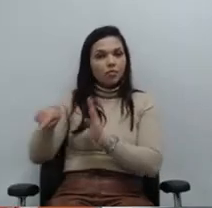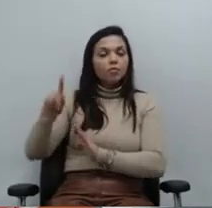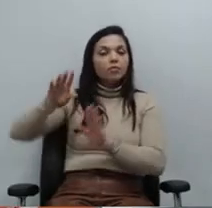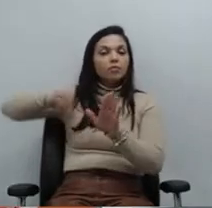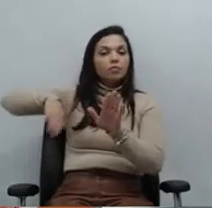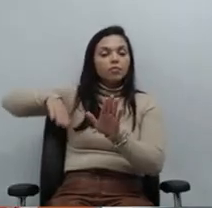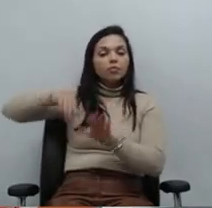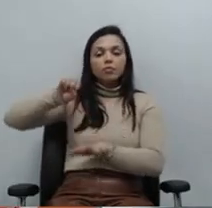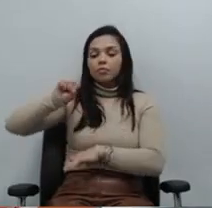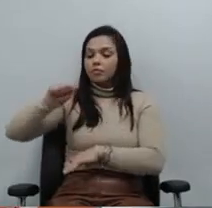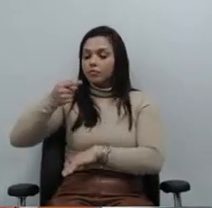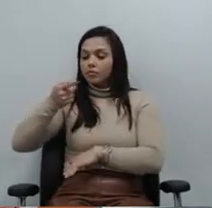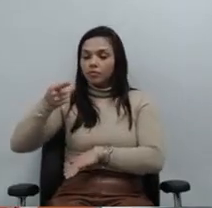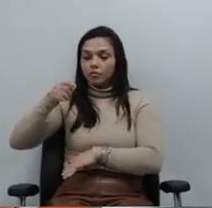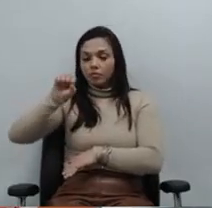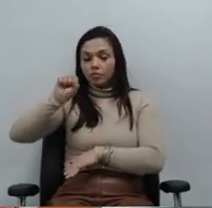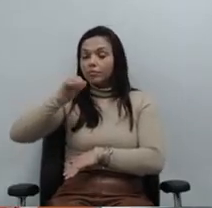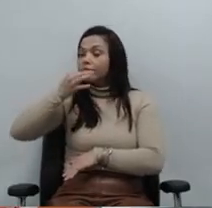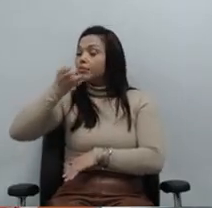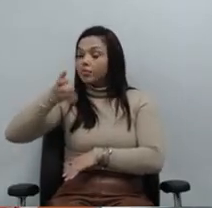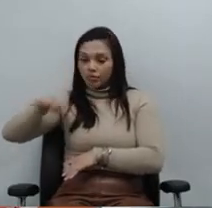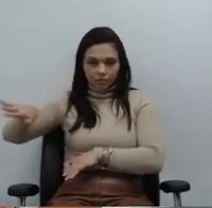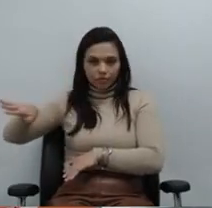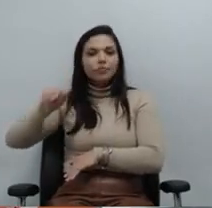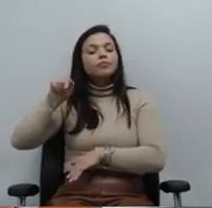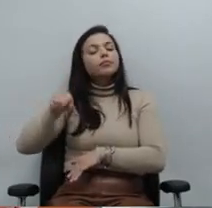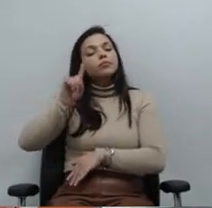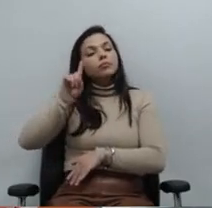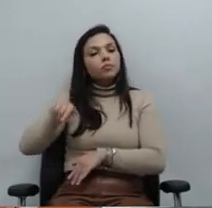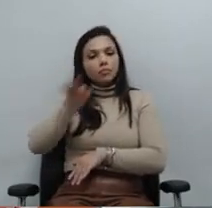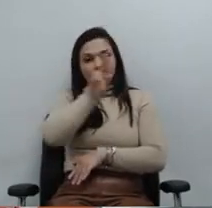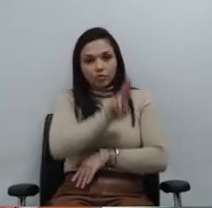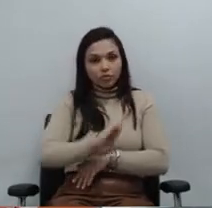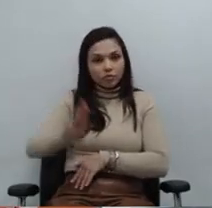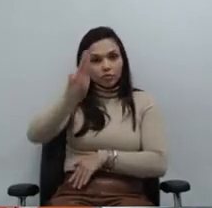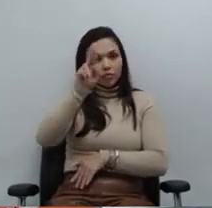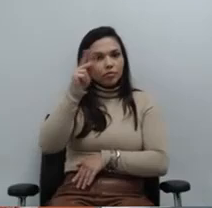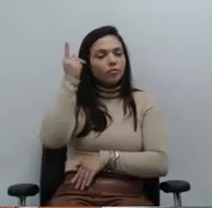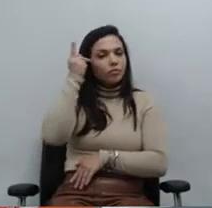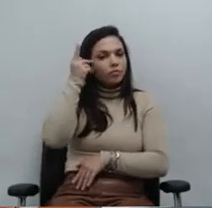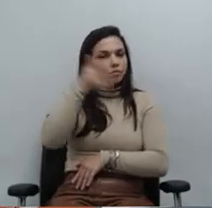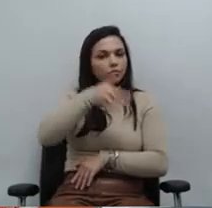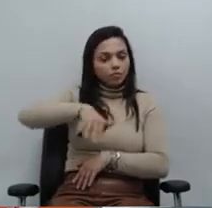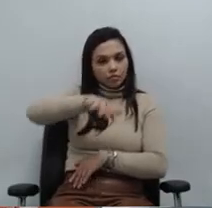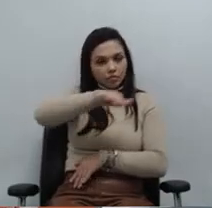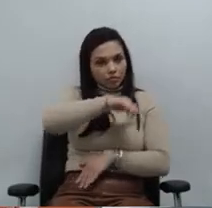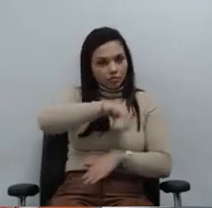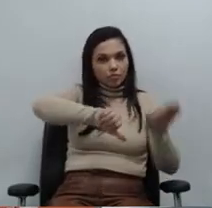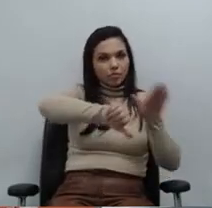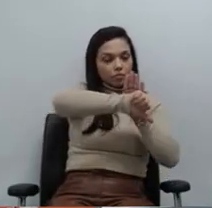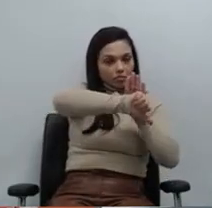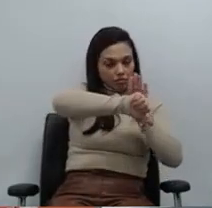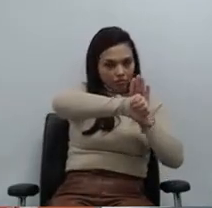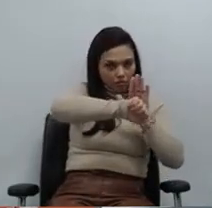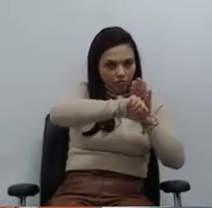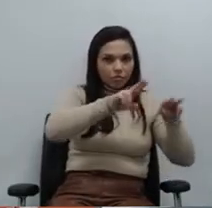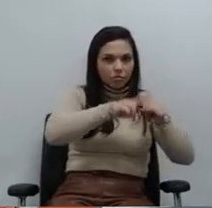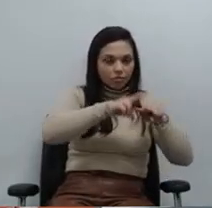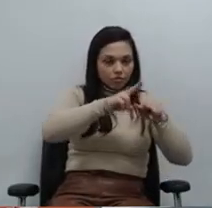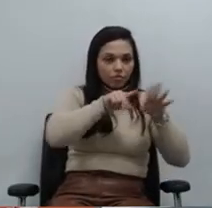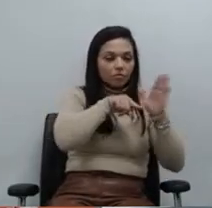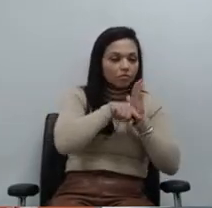estar matriculado no curso de doutorado da Faculdade de Direito da Universidade de São Paulo, na área de penal, medicina forense e criminologia, tendo sido